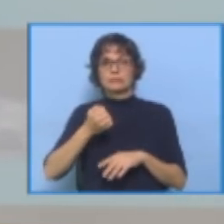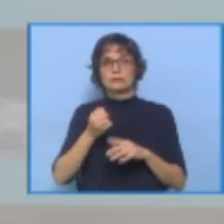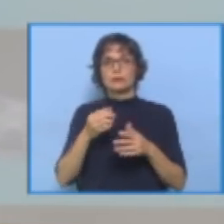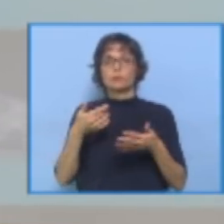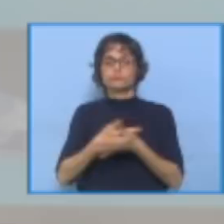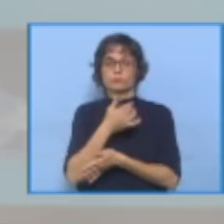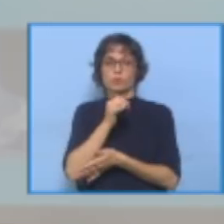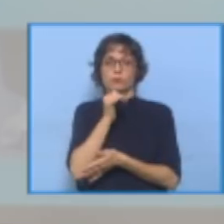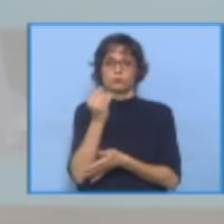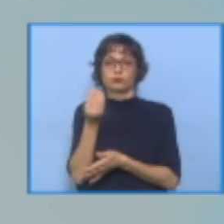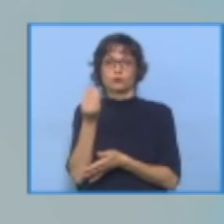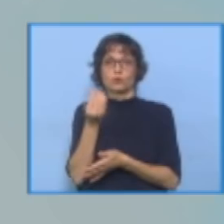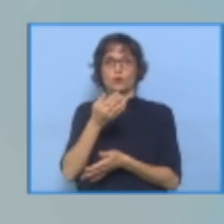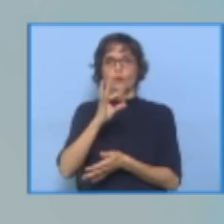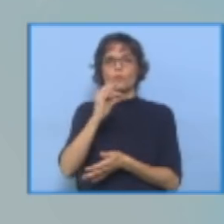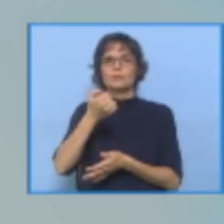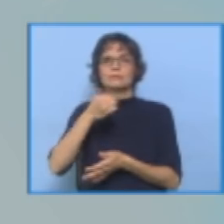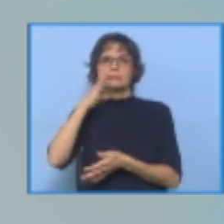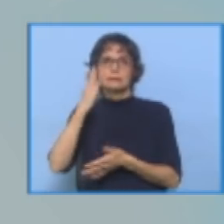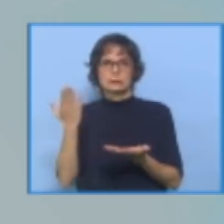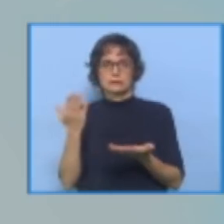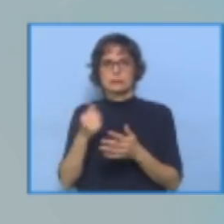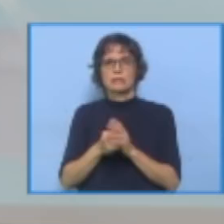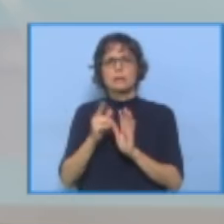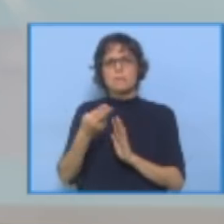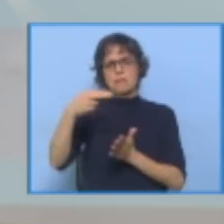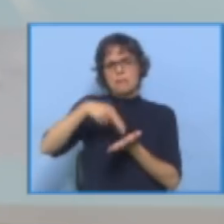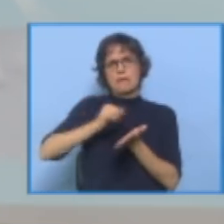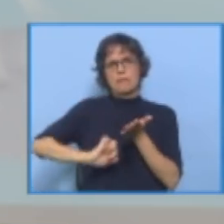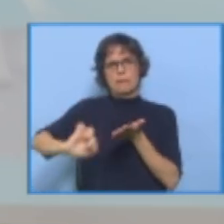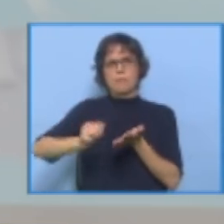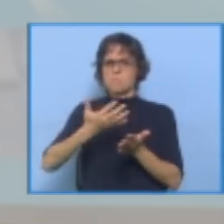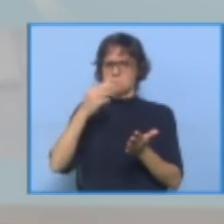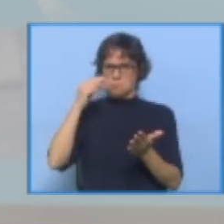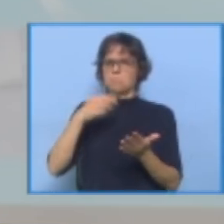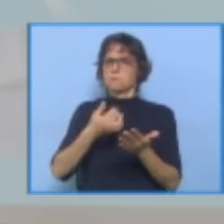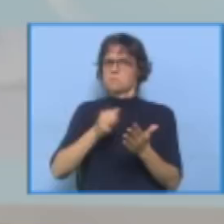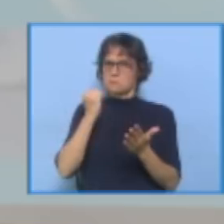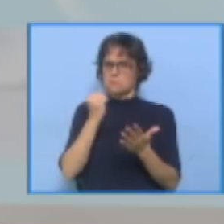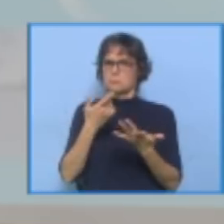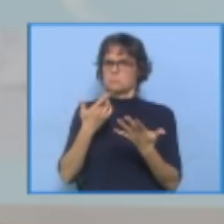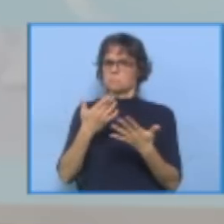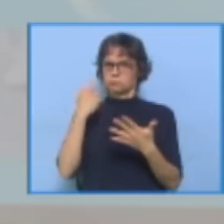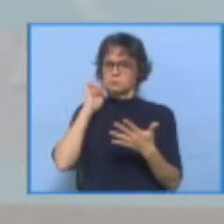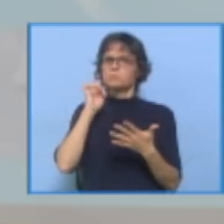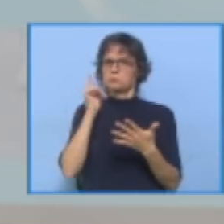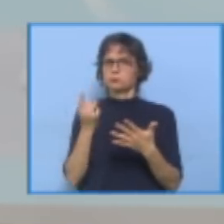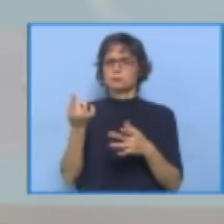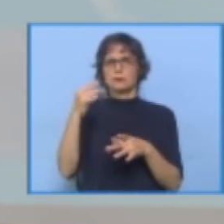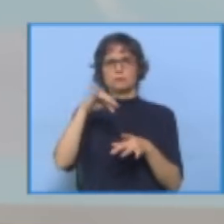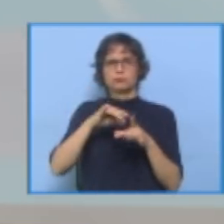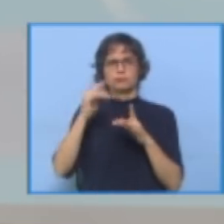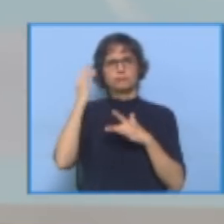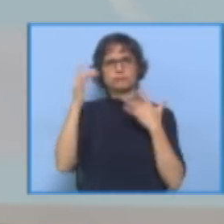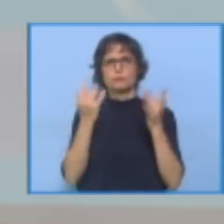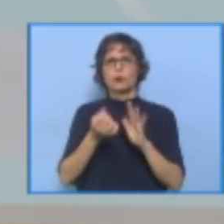anos, mas a sua presença foi muito marcante dentro do conjunto de intelectuais franceses da altura, como o do Jean-Paul Sartre, o